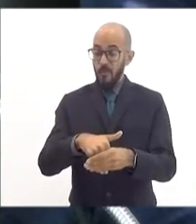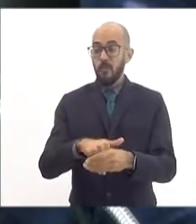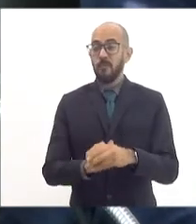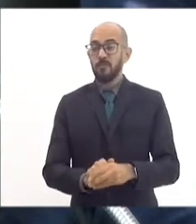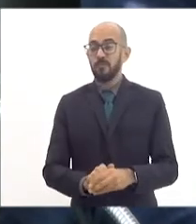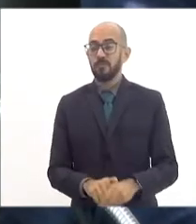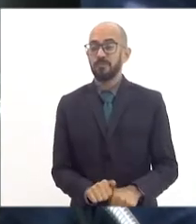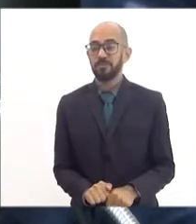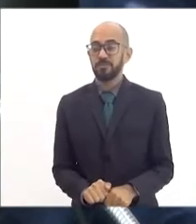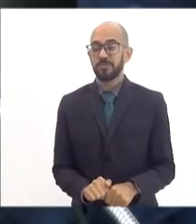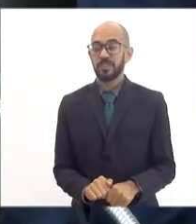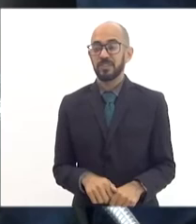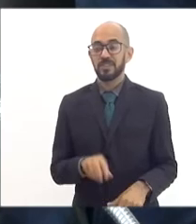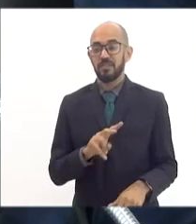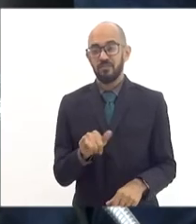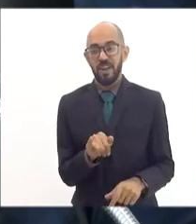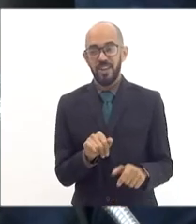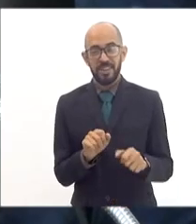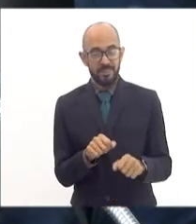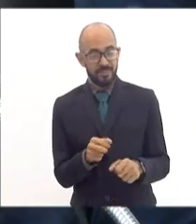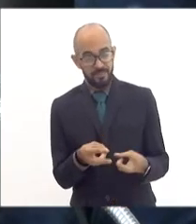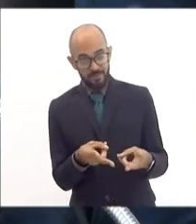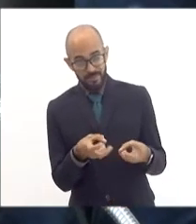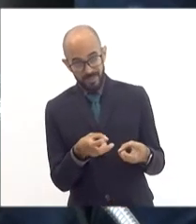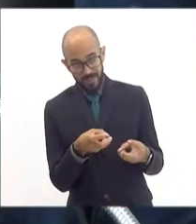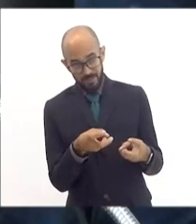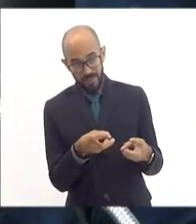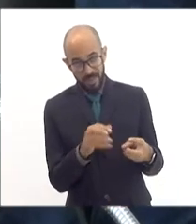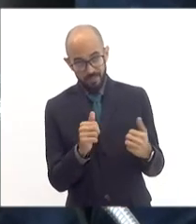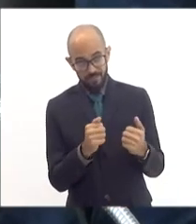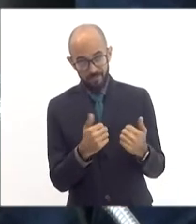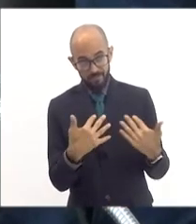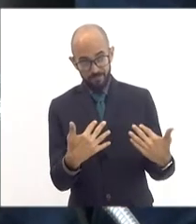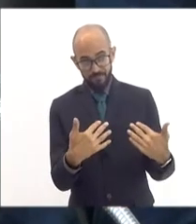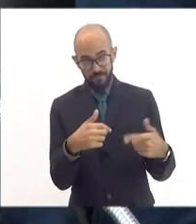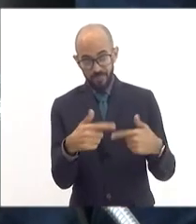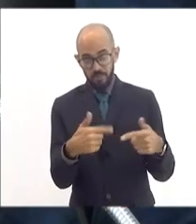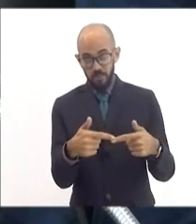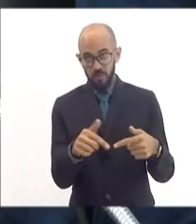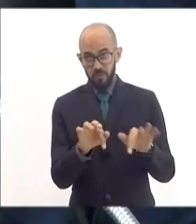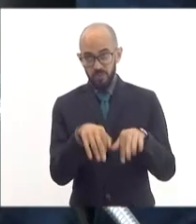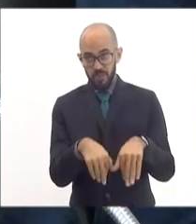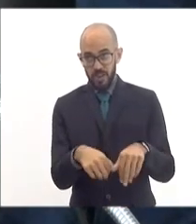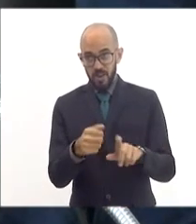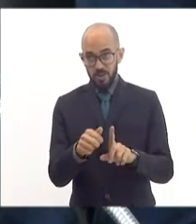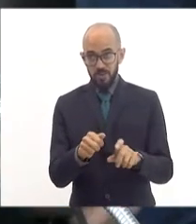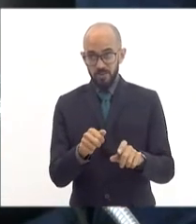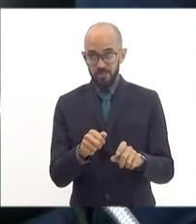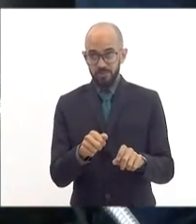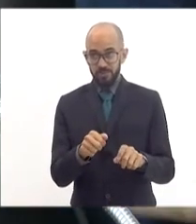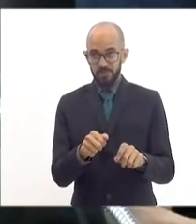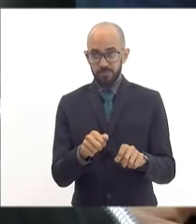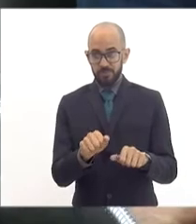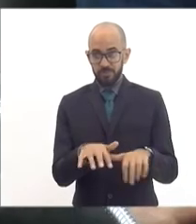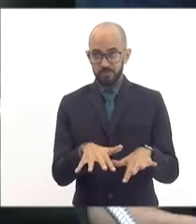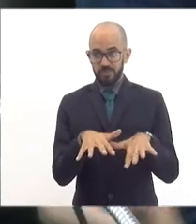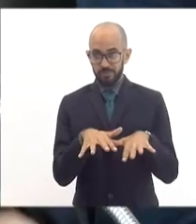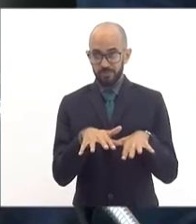e você olhar para o plenário no final do expediente, com todo respeito ao